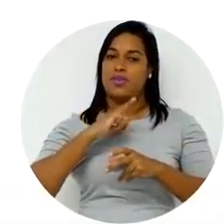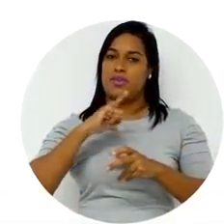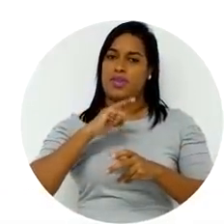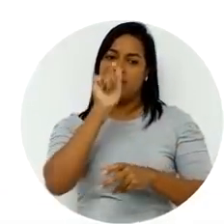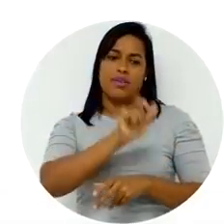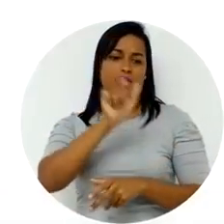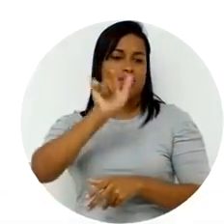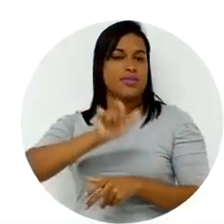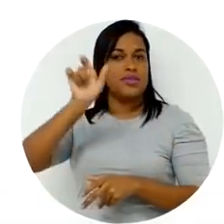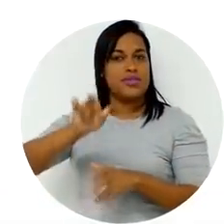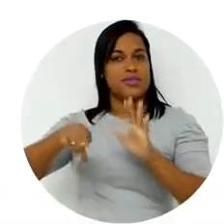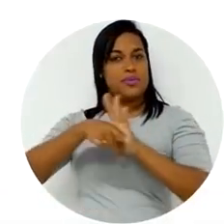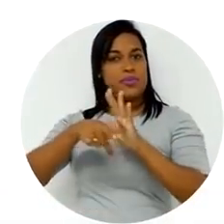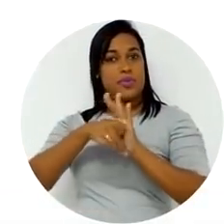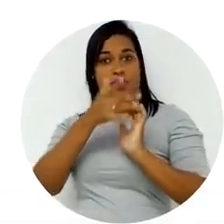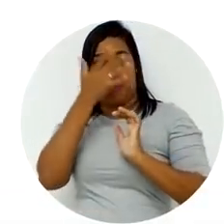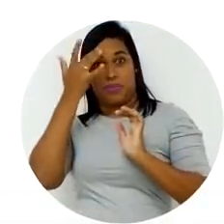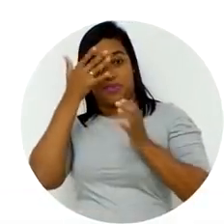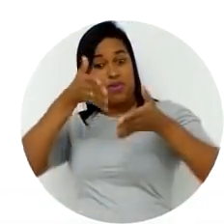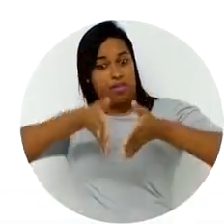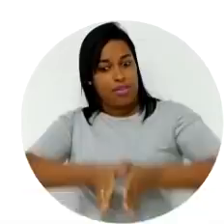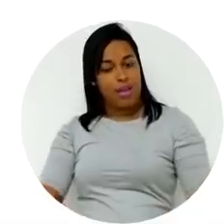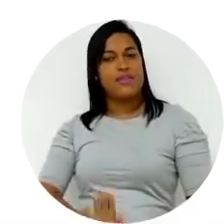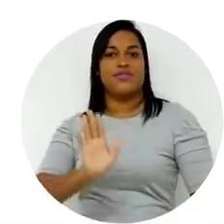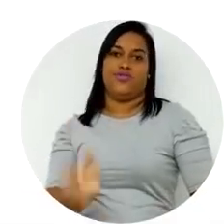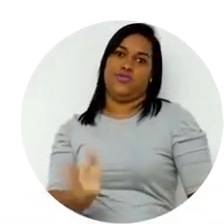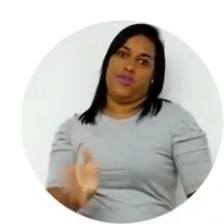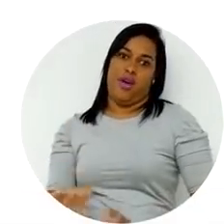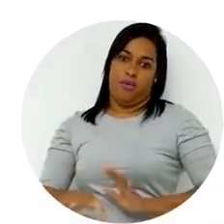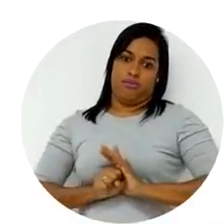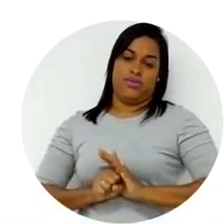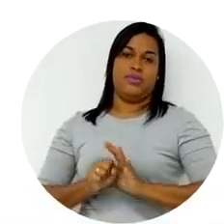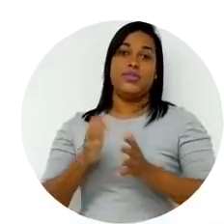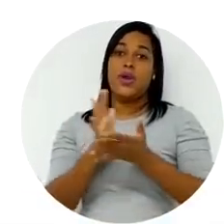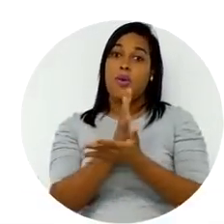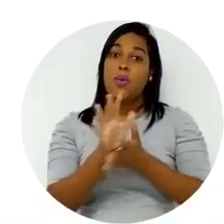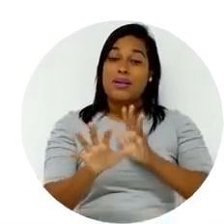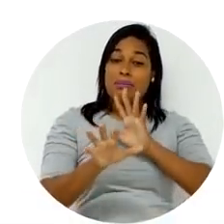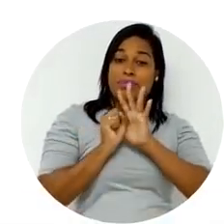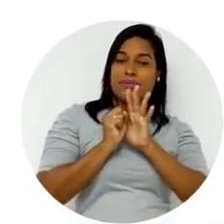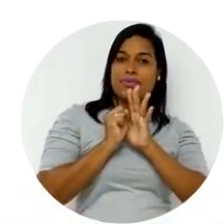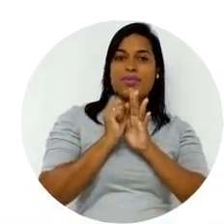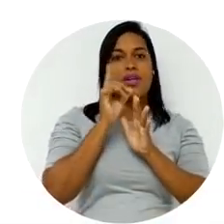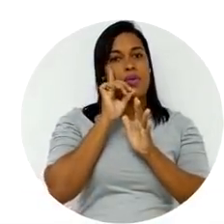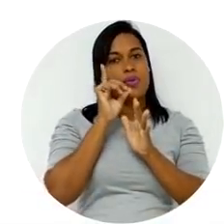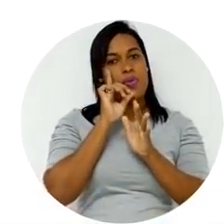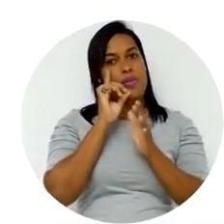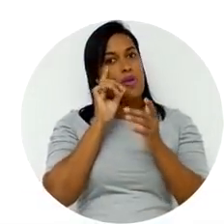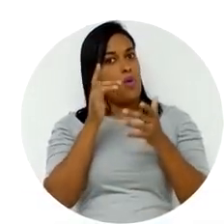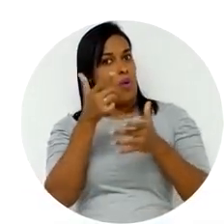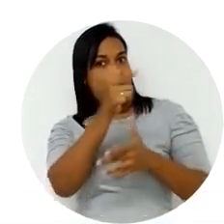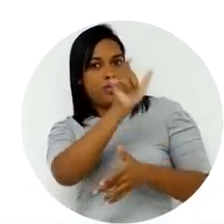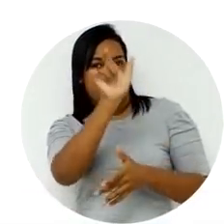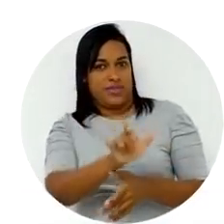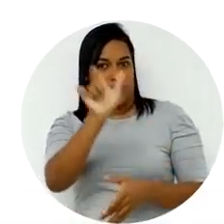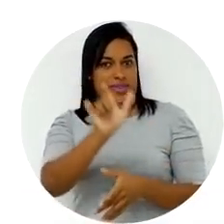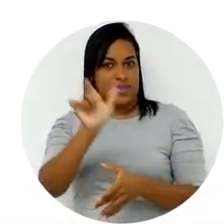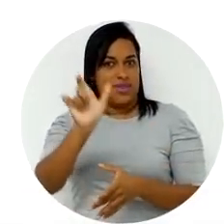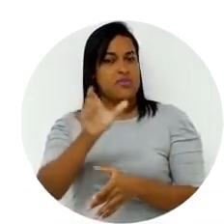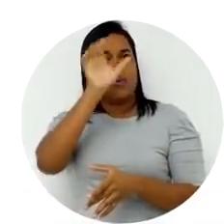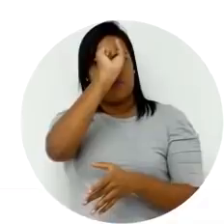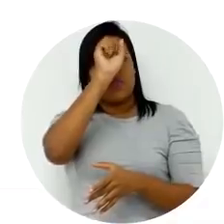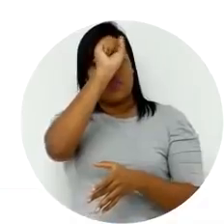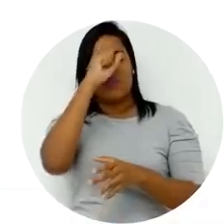existem características que a pessoa nasce com elas e algumas aptidões. Outras características nós